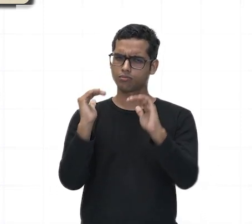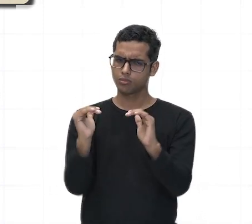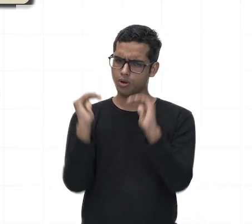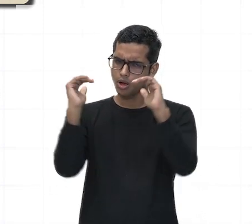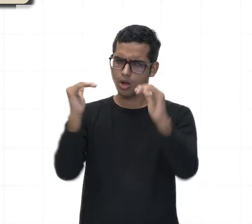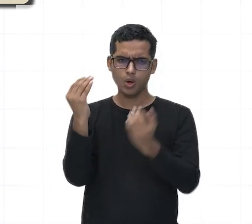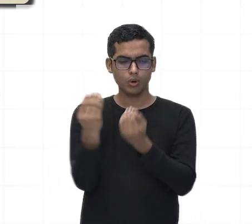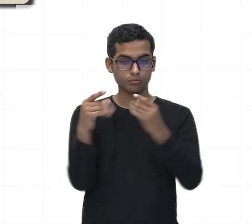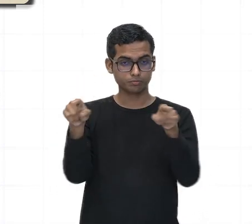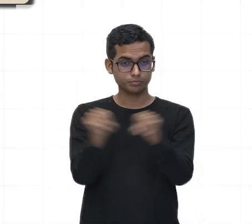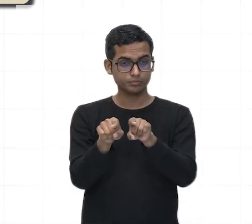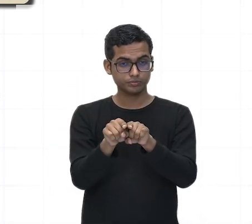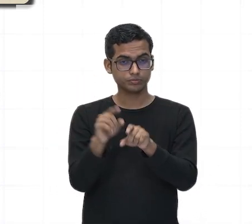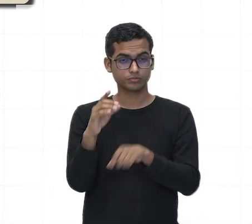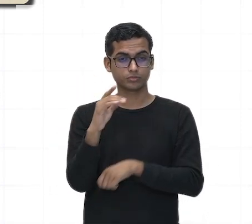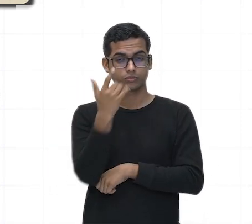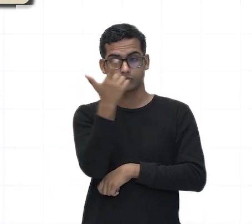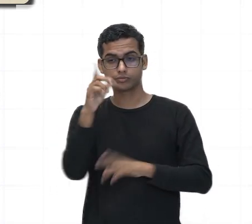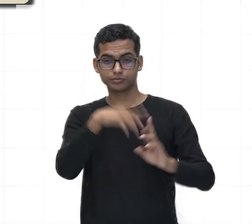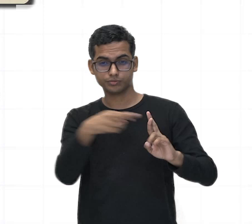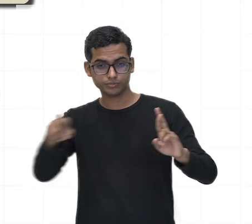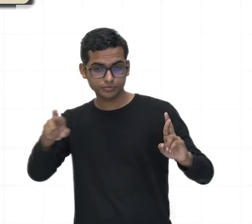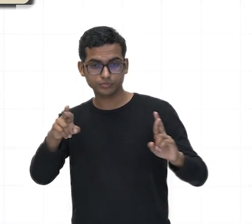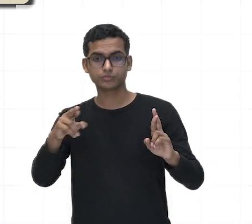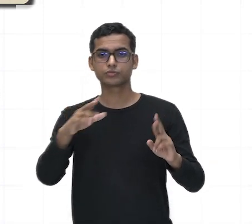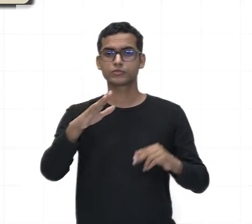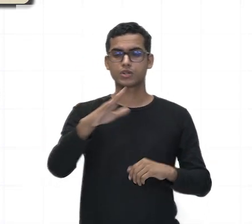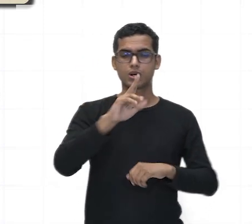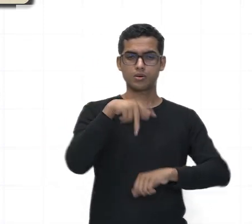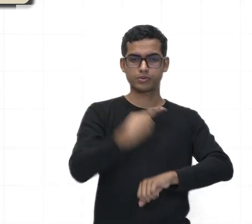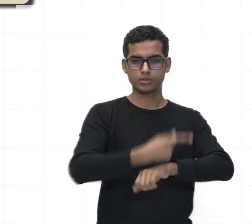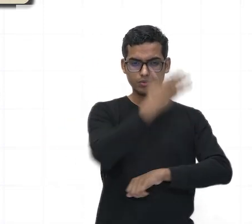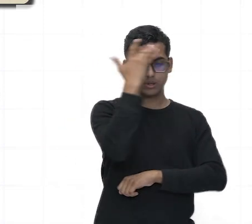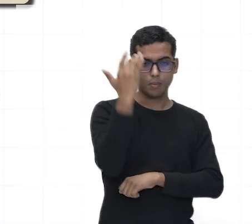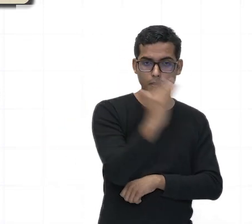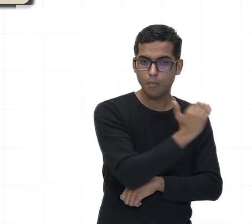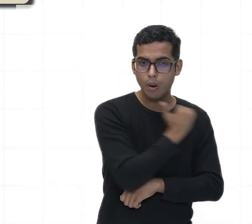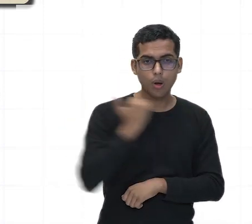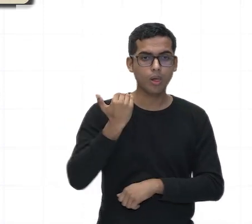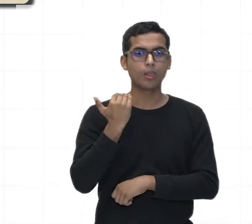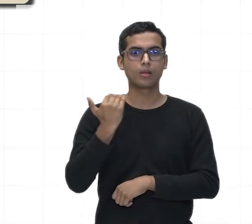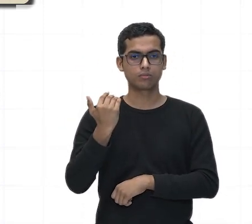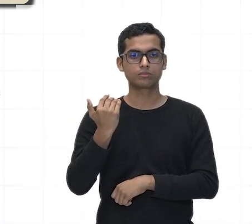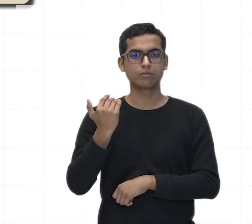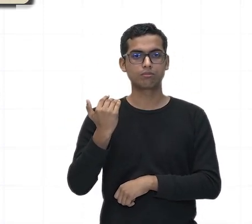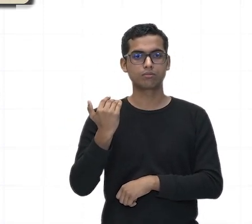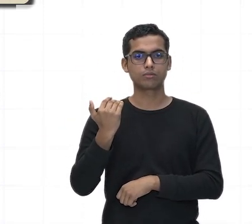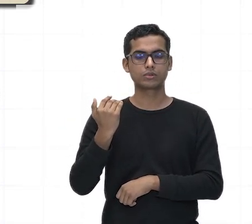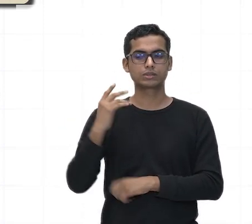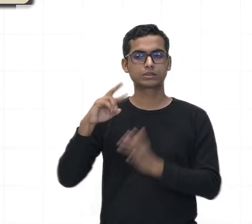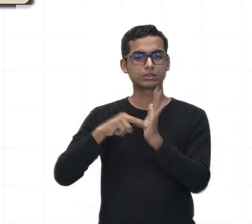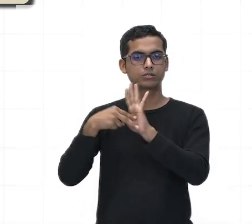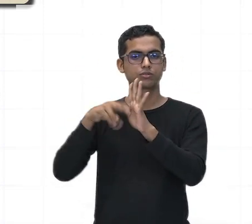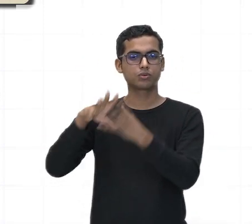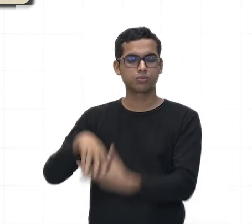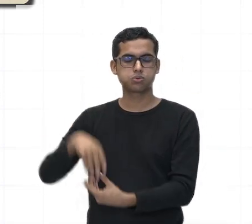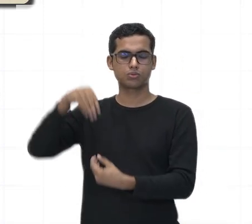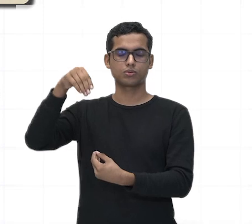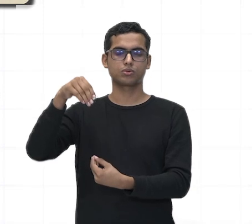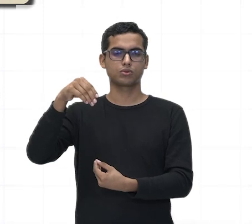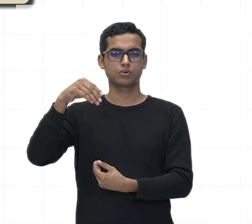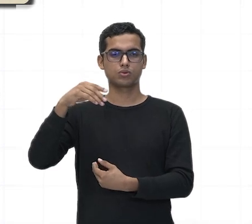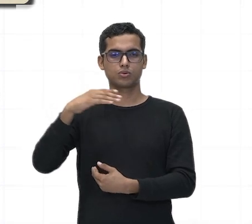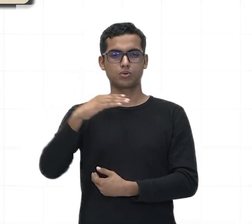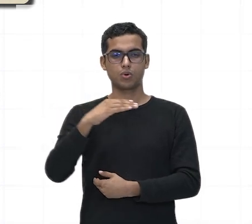vai além da dimensão física, né? Ou seja, além do corpo inerte de